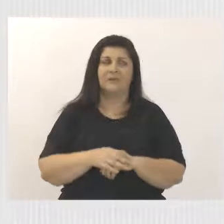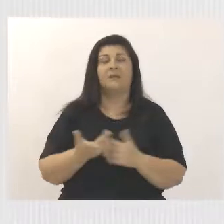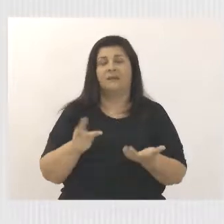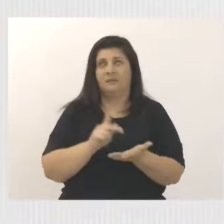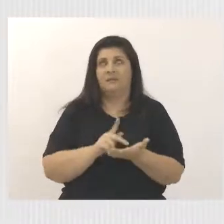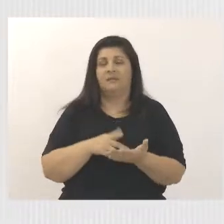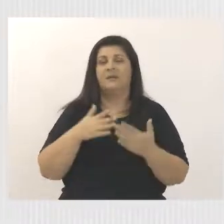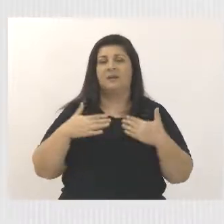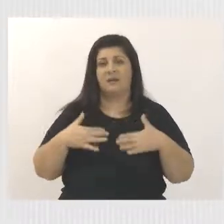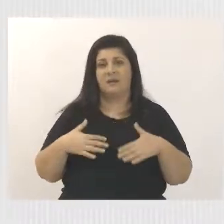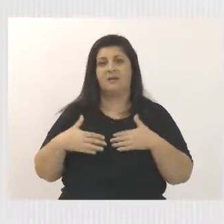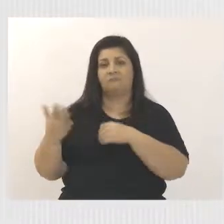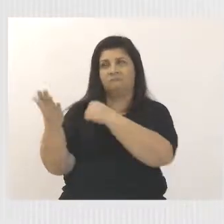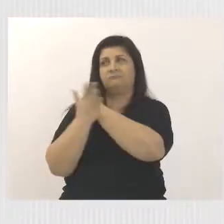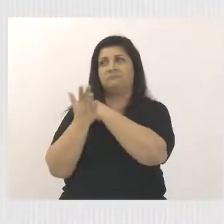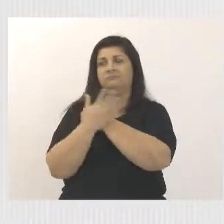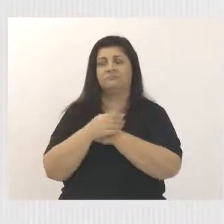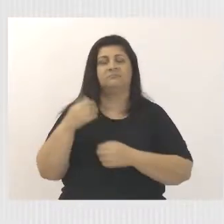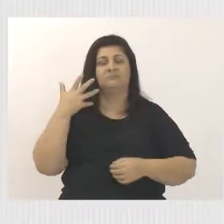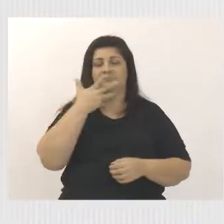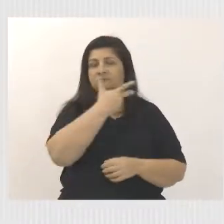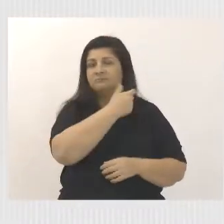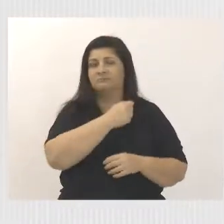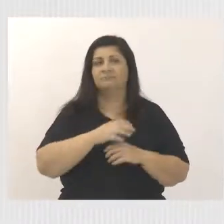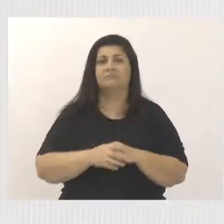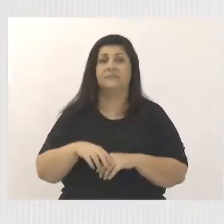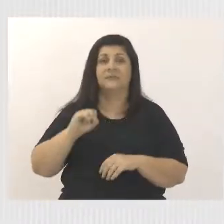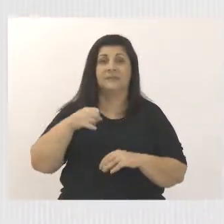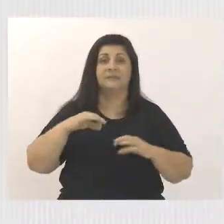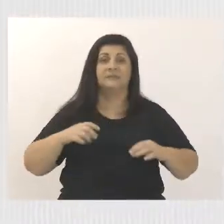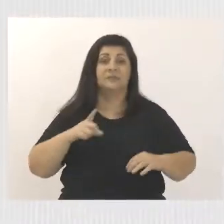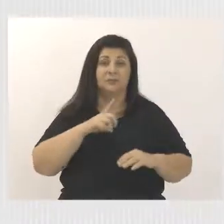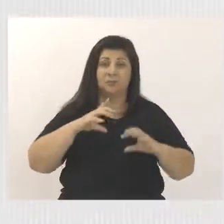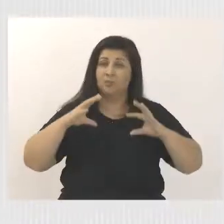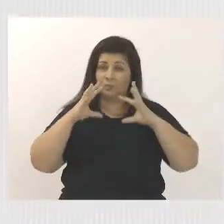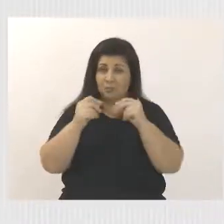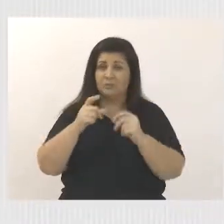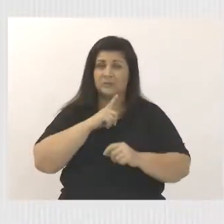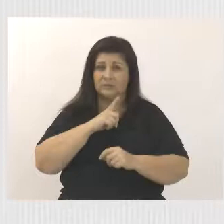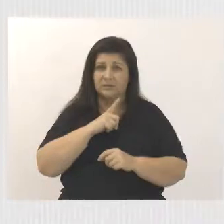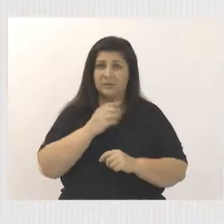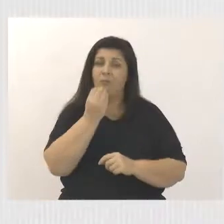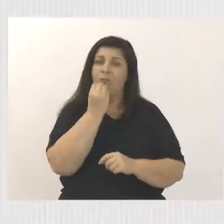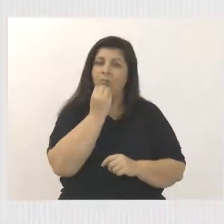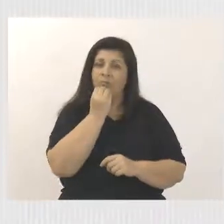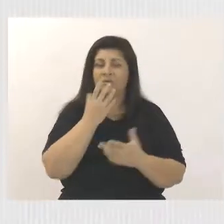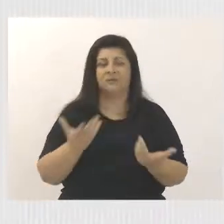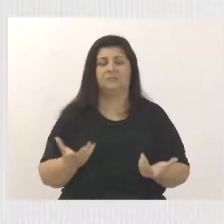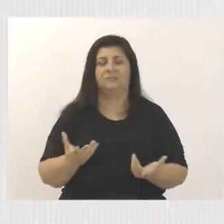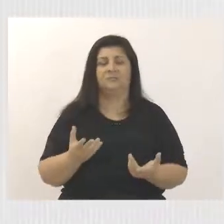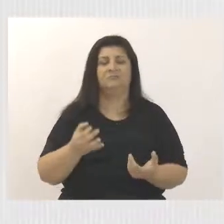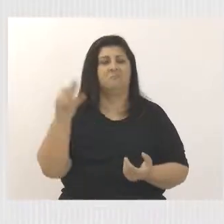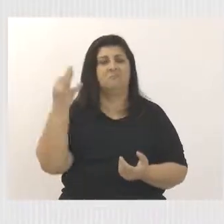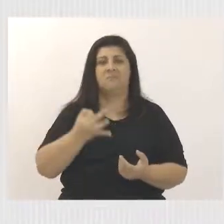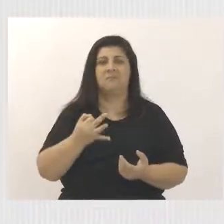ótimo. Eu achei maravilhoso. Se todo mundo tiver a oportunidade de ter uma, nossa, vai ser